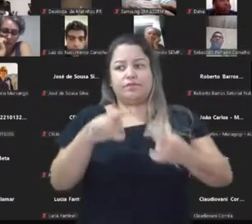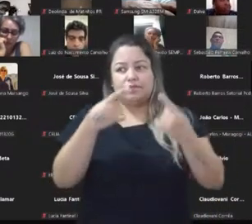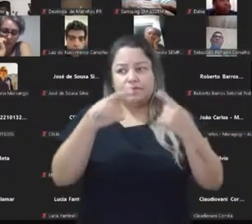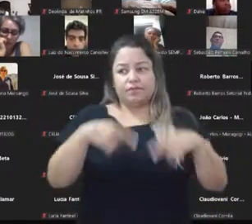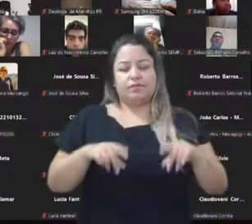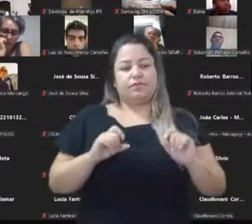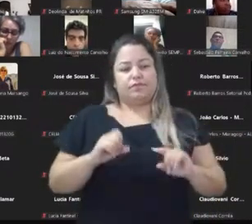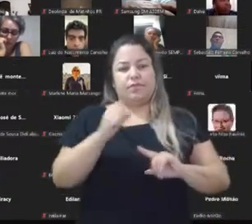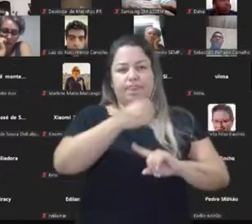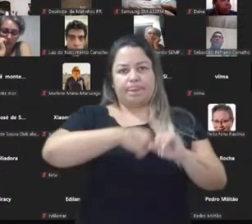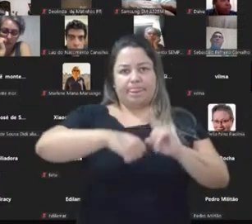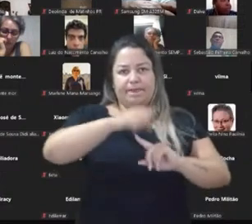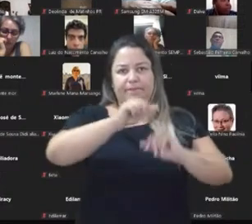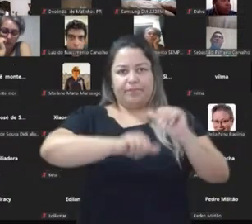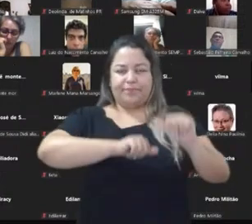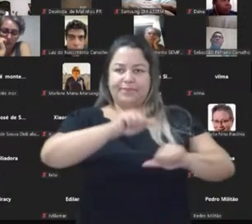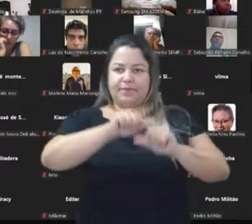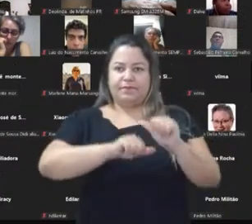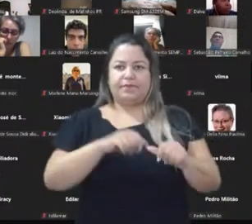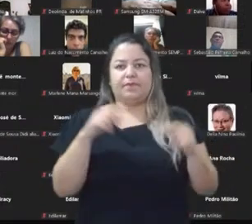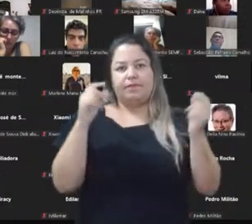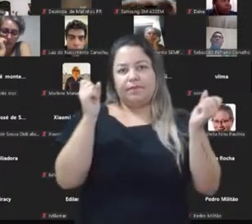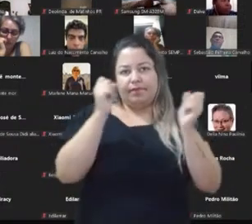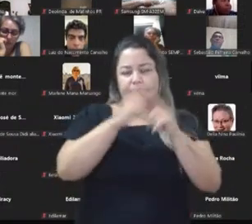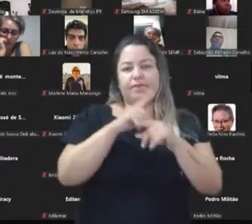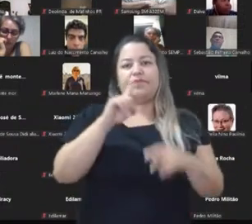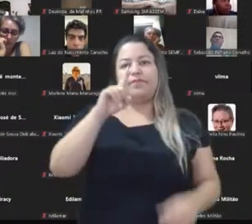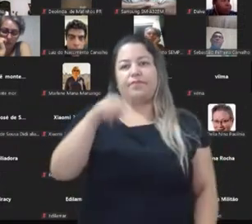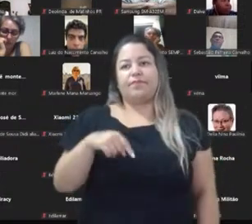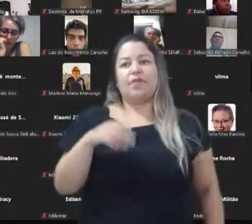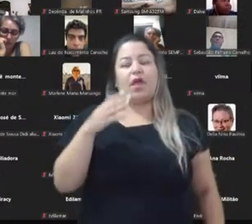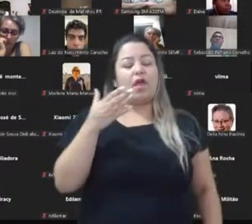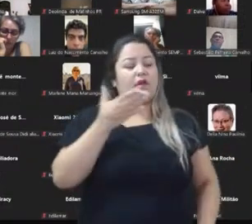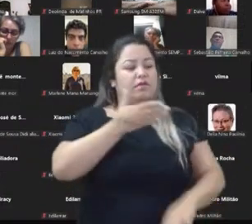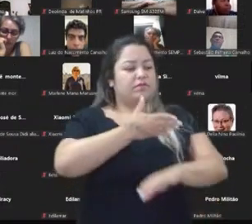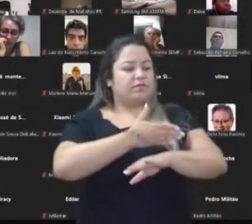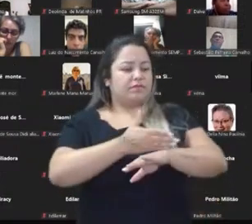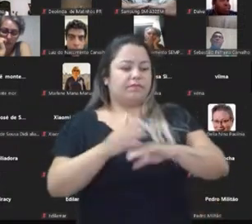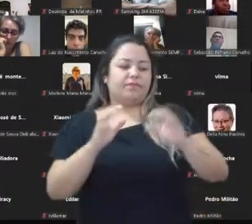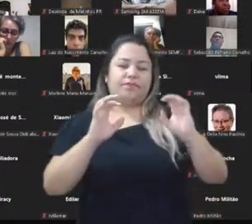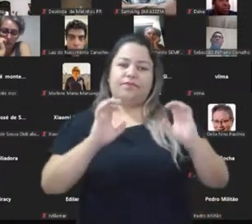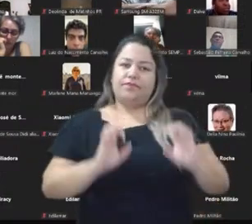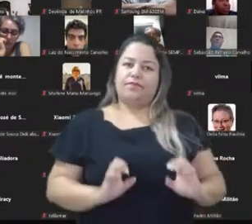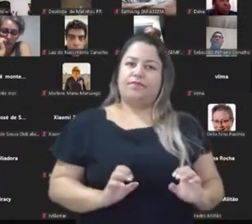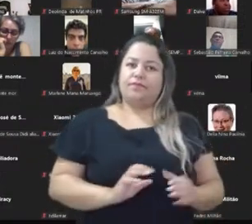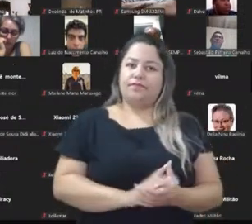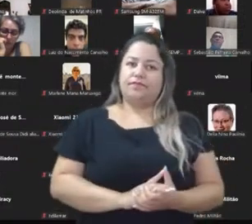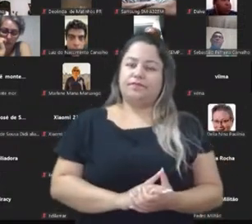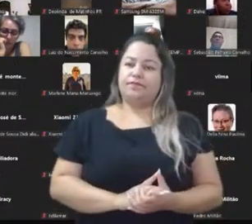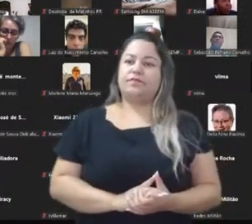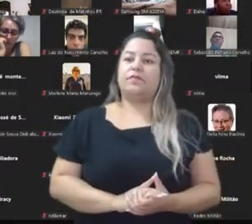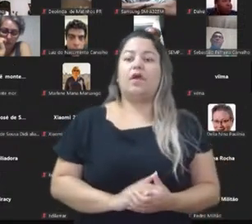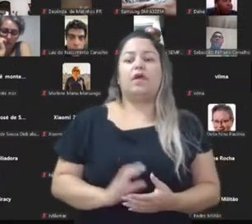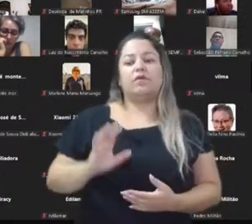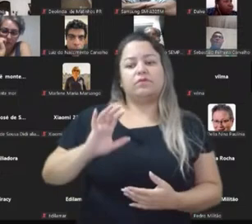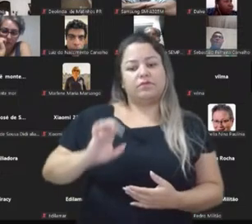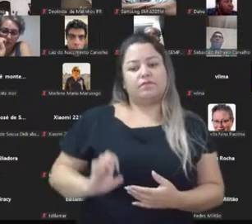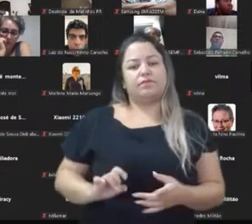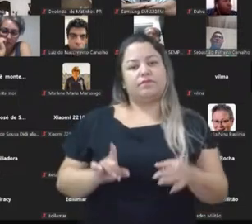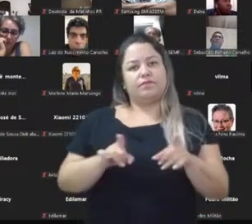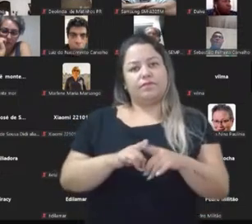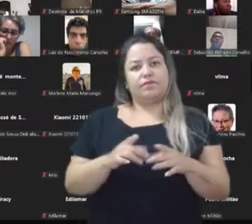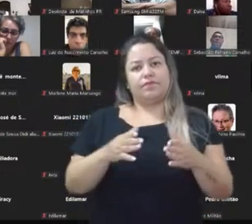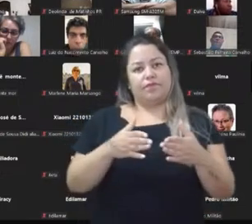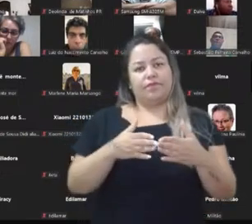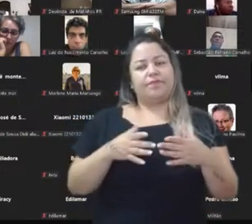sociedade acho que tem uma coisa muito difícil pra gente que a gente é acostumado a uma estrutura muito centralizada né a esquerda com essa origem del do